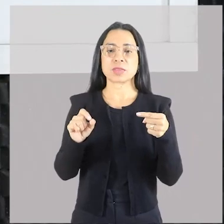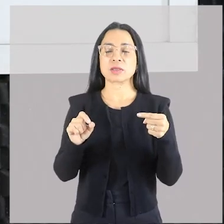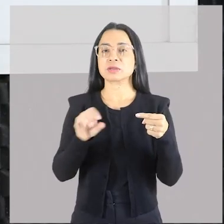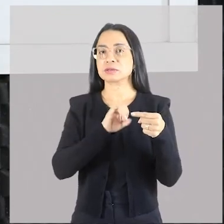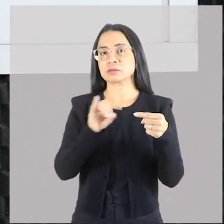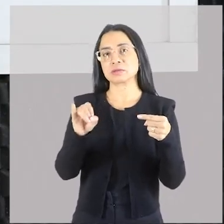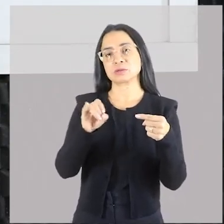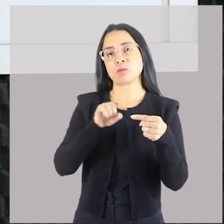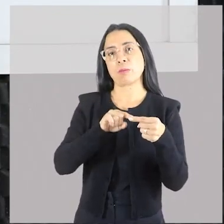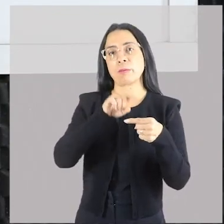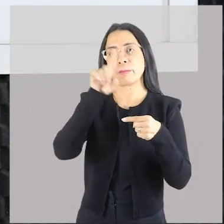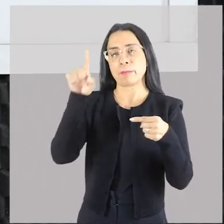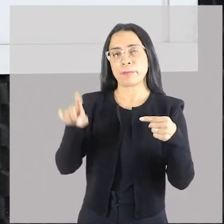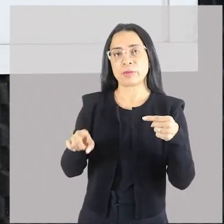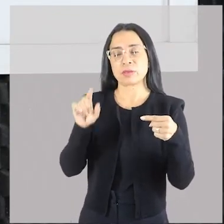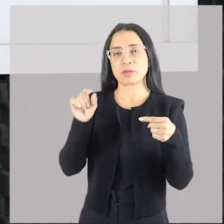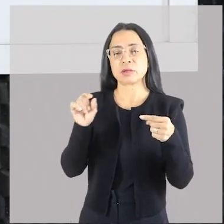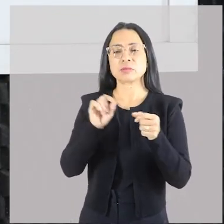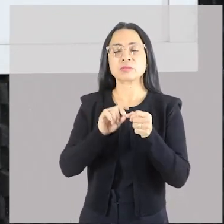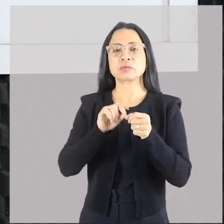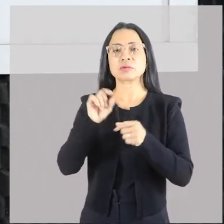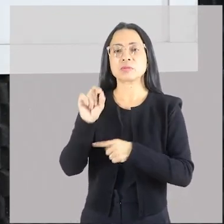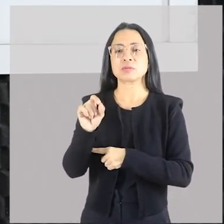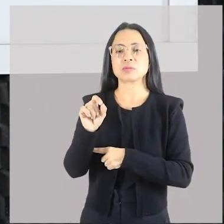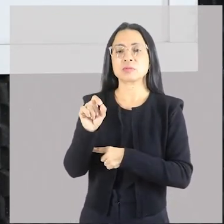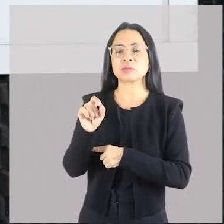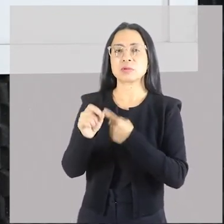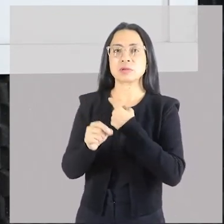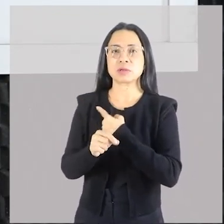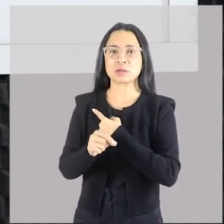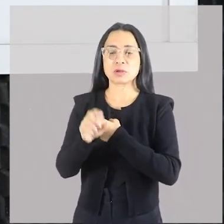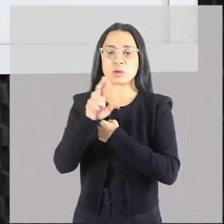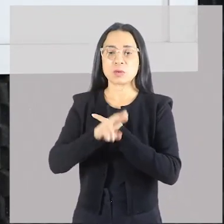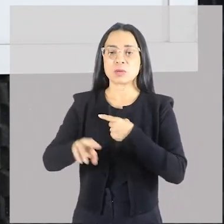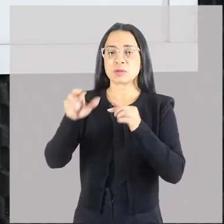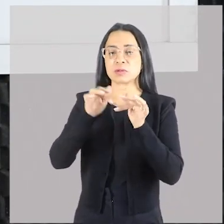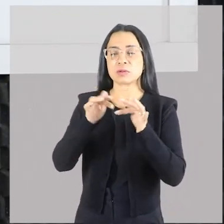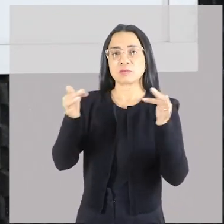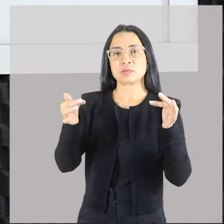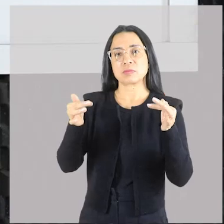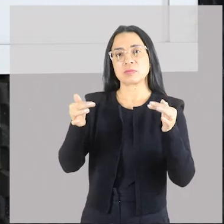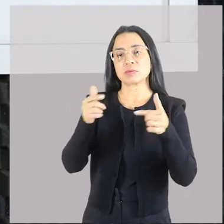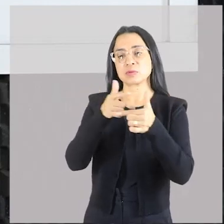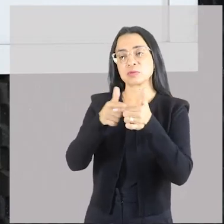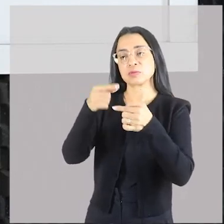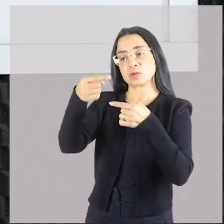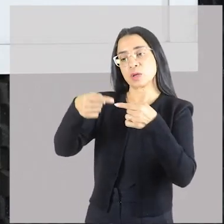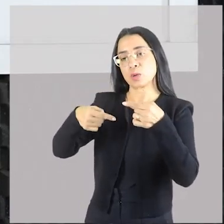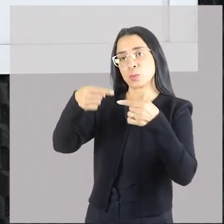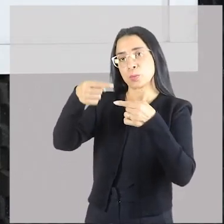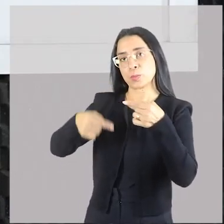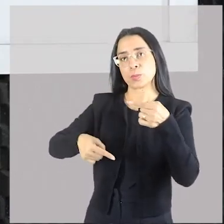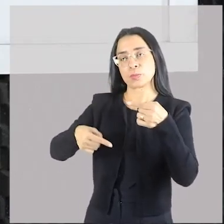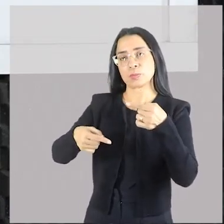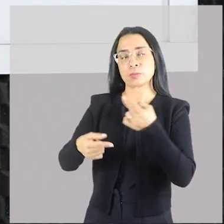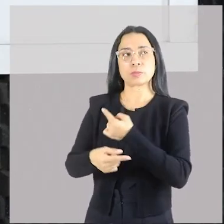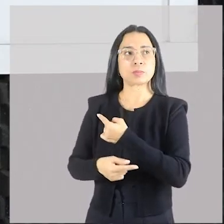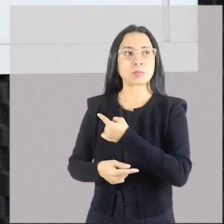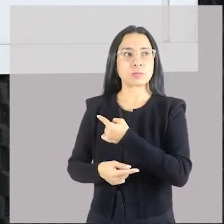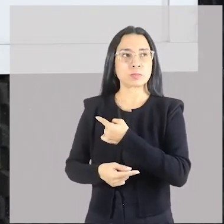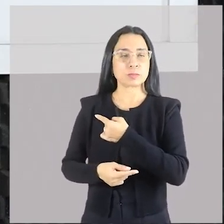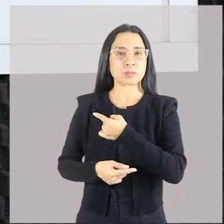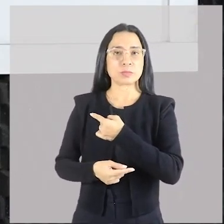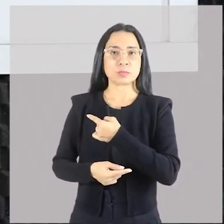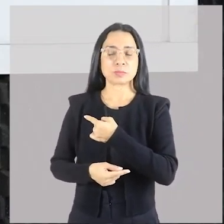só a metade, né, turma? O que nós vamos fazer? Vamos pegar essa fórmula aqui e dividir em duas partes. Vou pegar isso aqui e dividir por